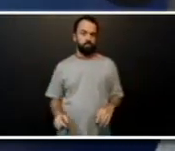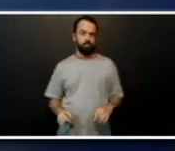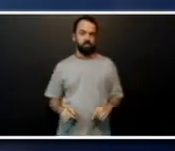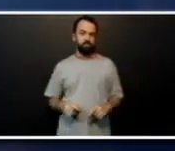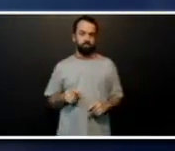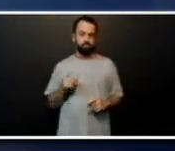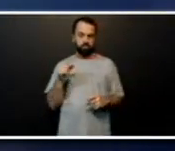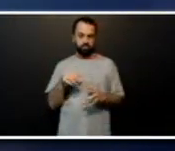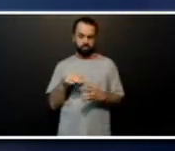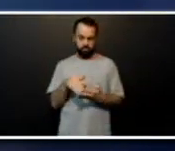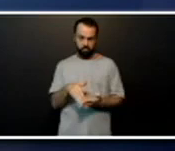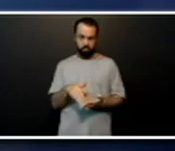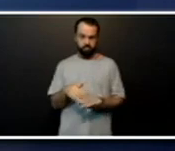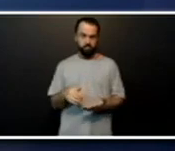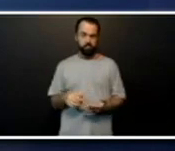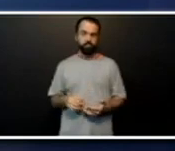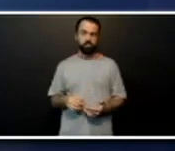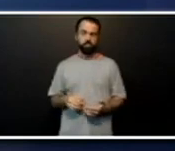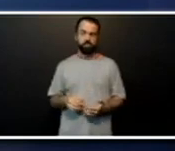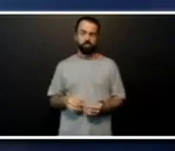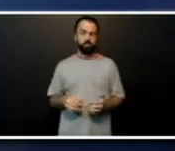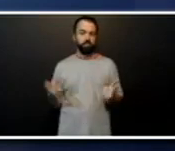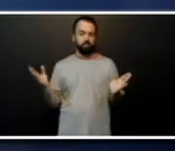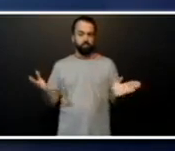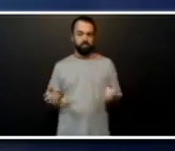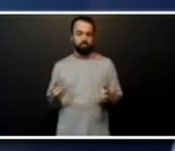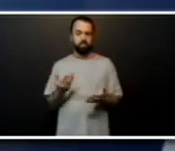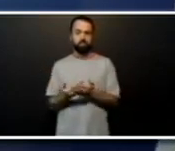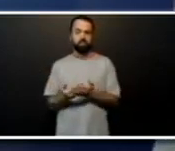Portanto, o que estudamos hoje?